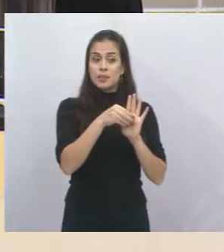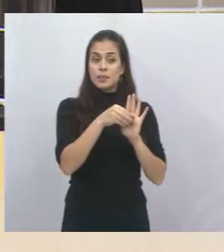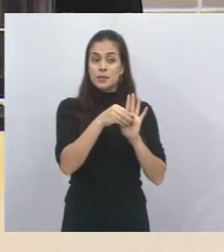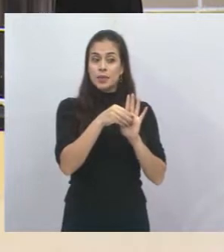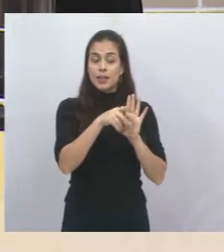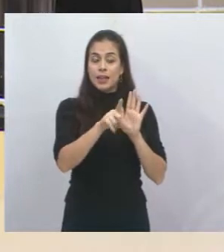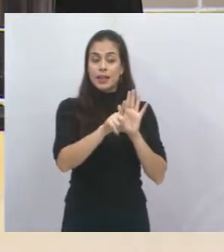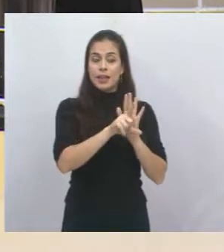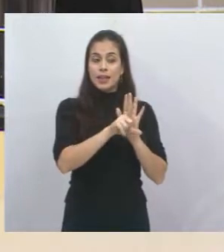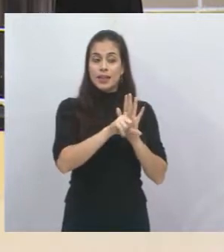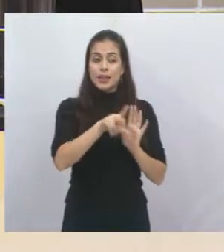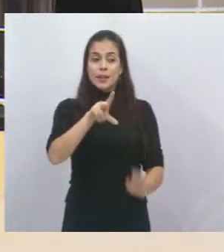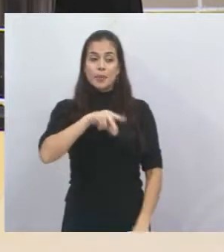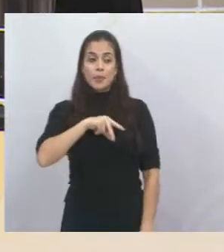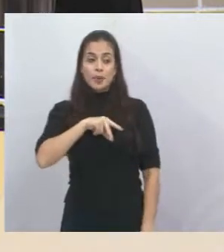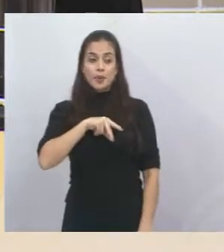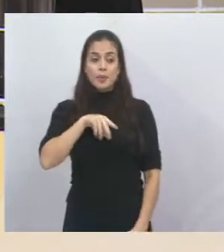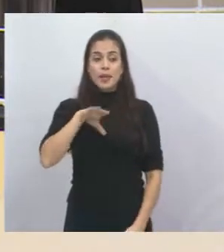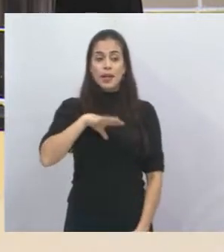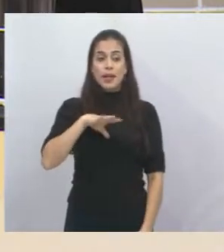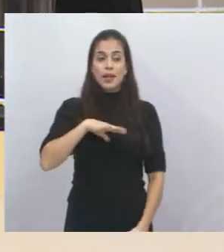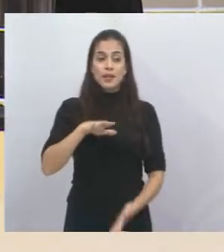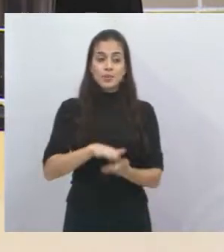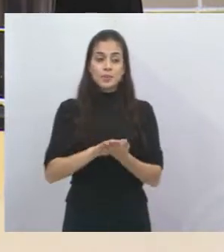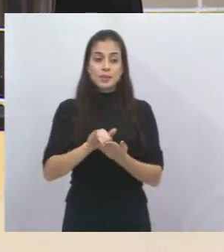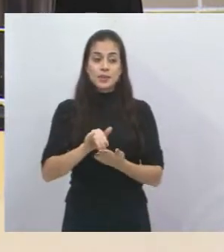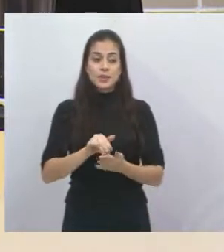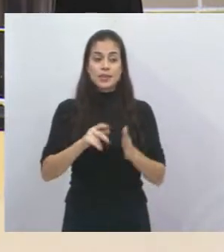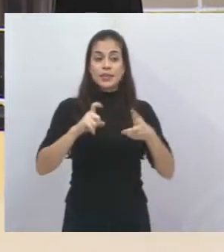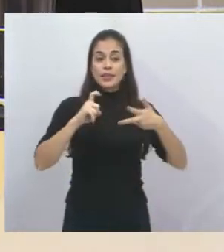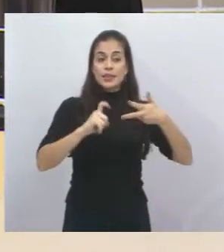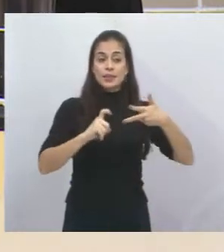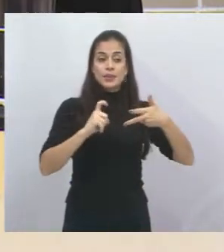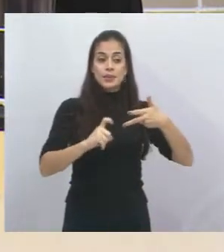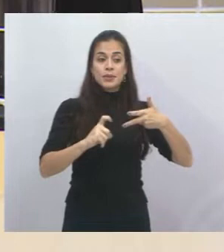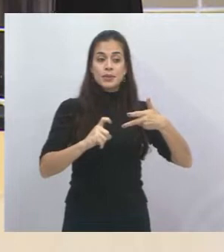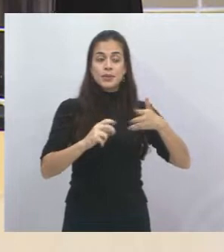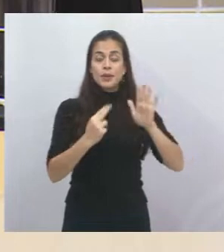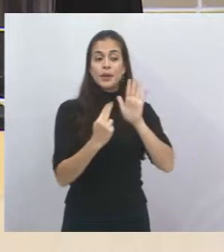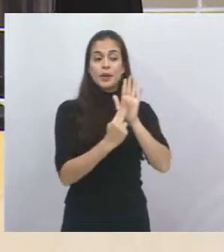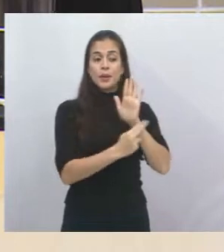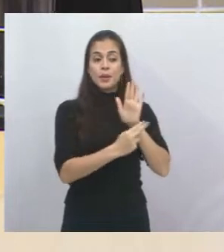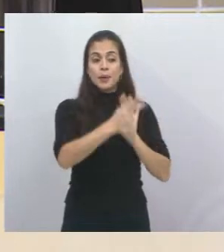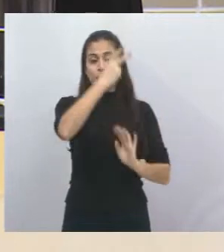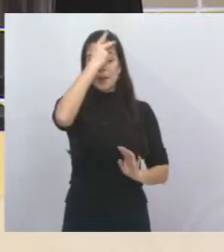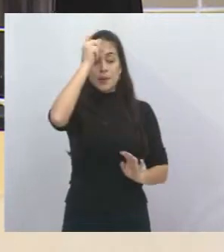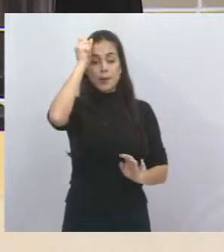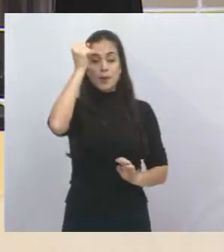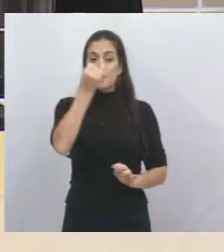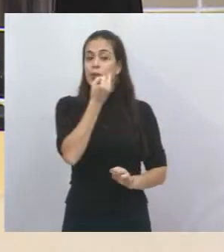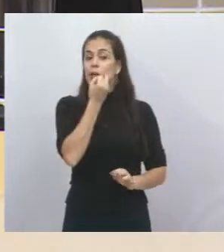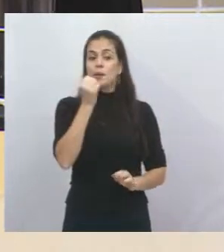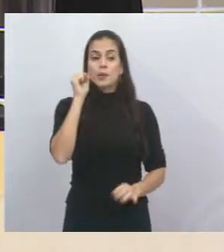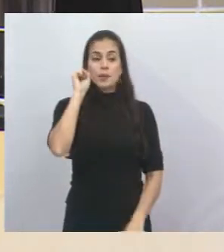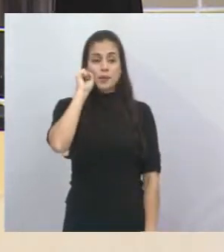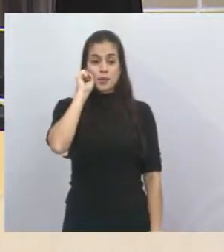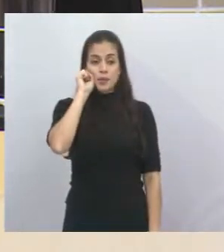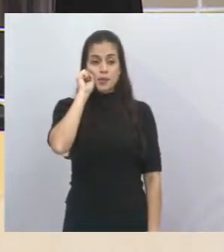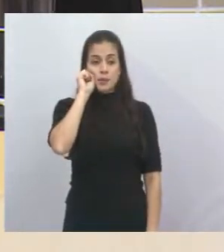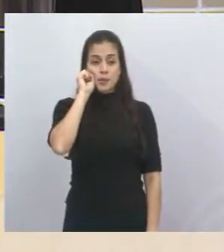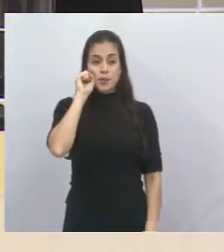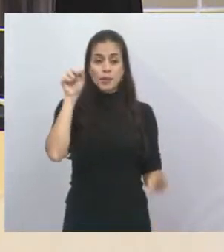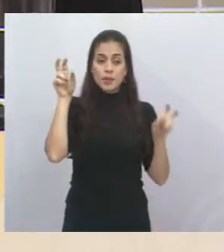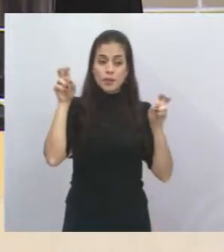emenda à Lei Orgânica do Município. Executivo. Autoria: Prefeito Municipal Isaías Zé de Santana.